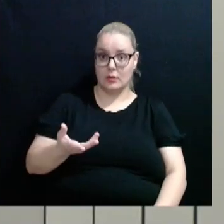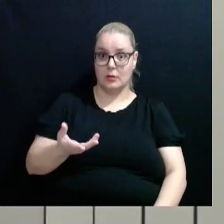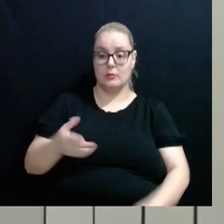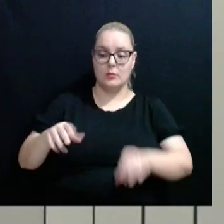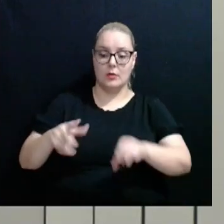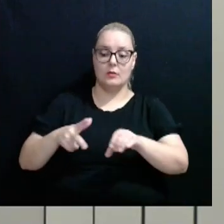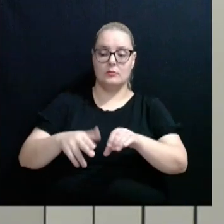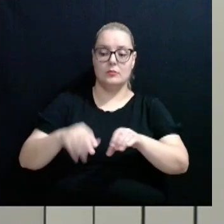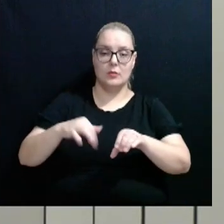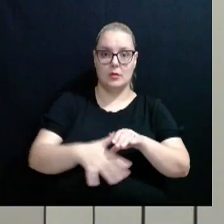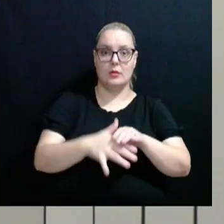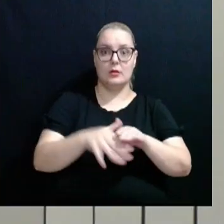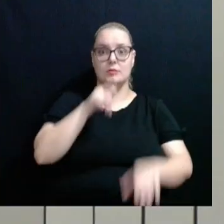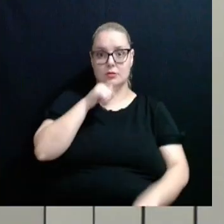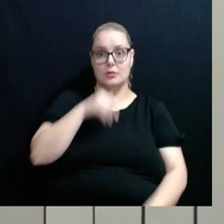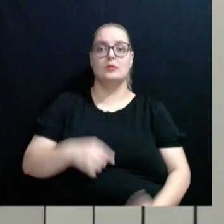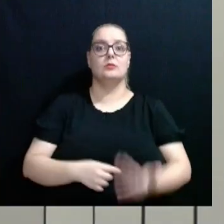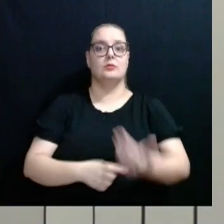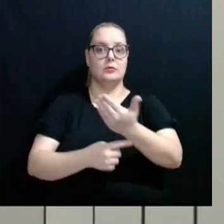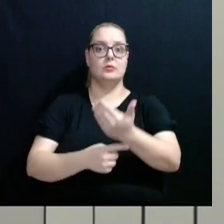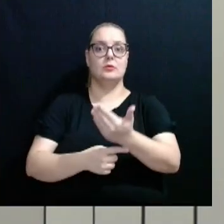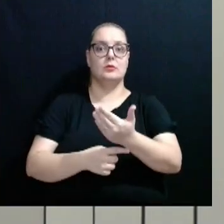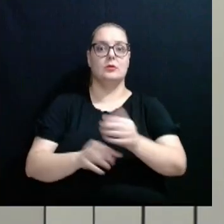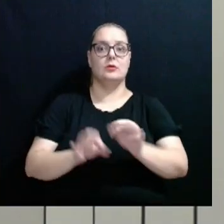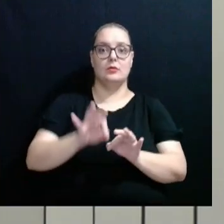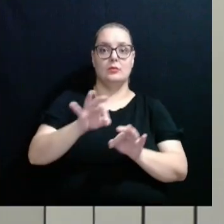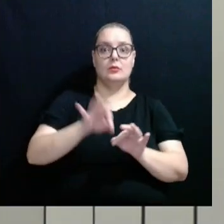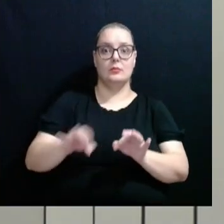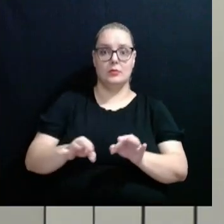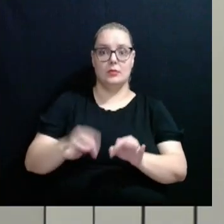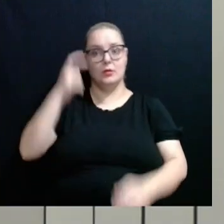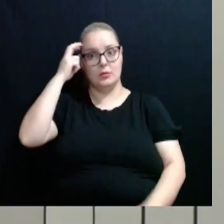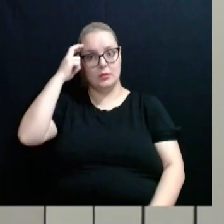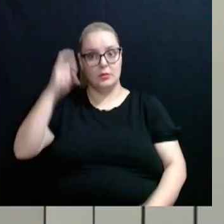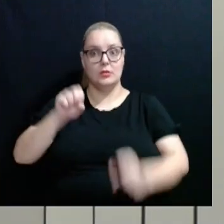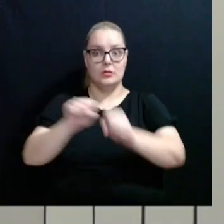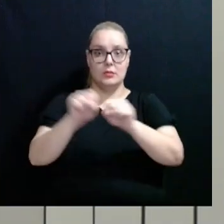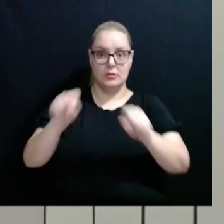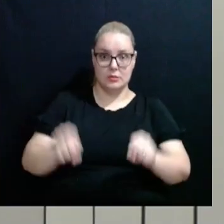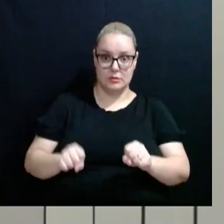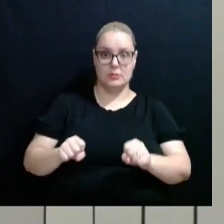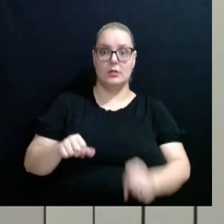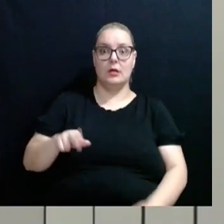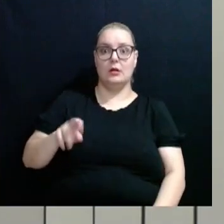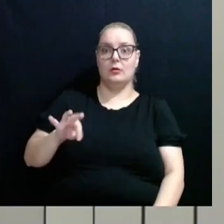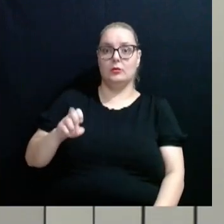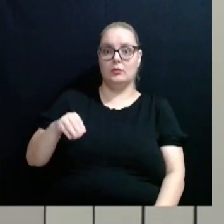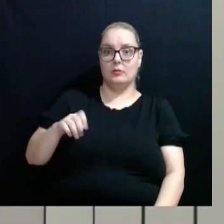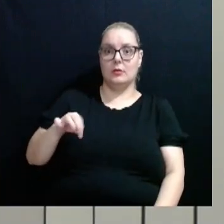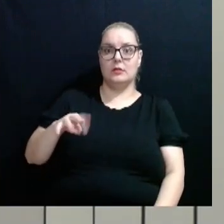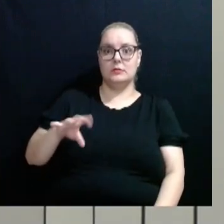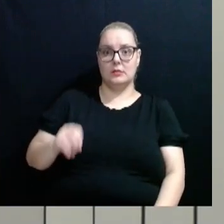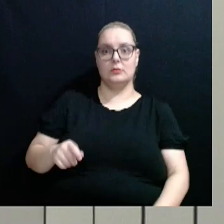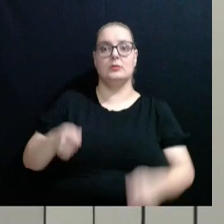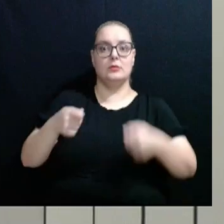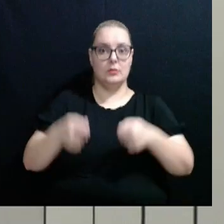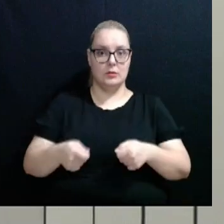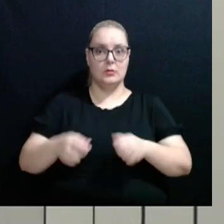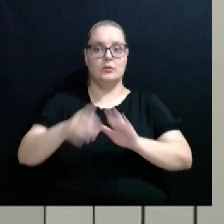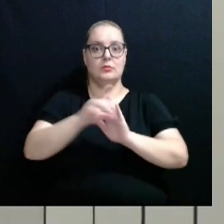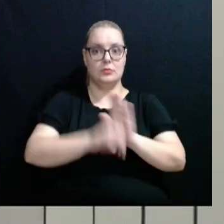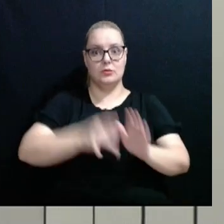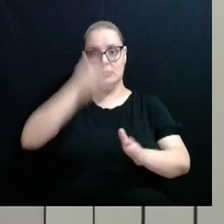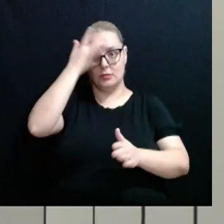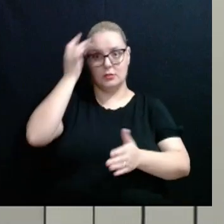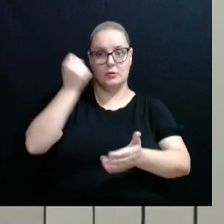de tecnologias como medidores inteligentes e sistemas automatizados com garantia dos direitos do consumidor. Um